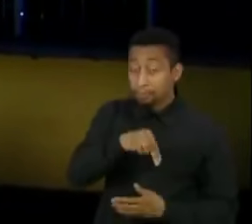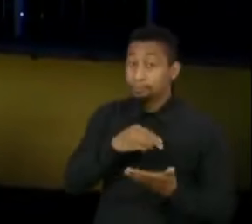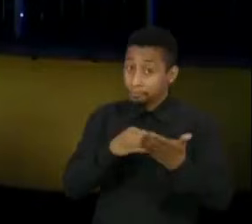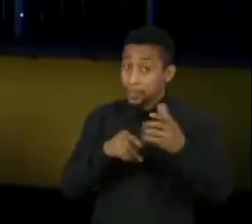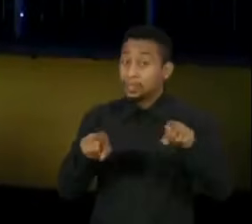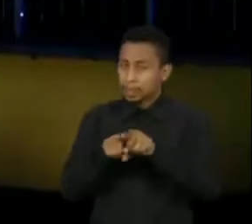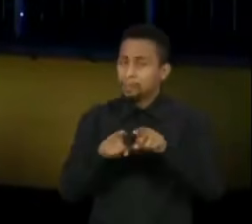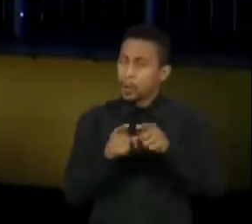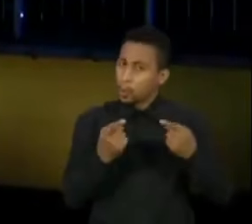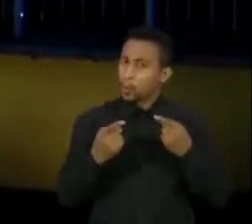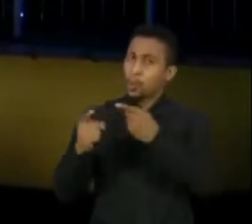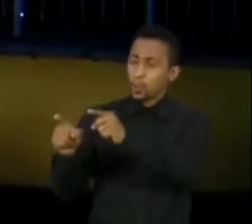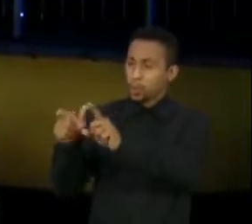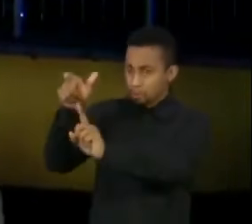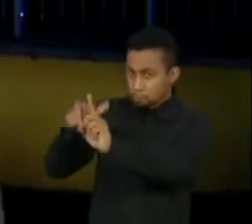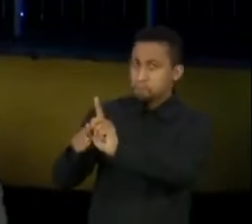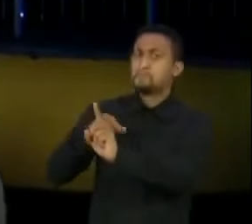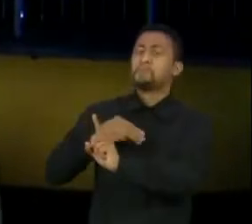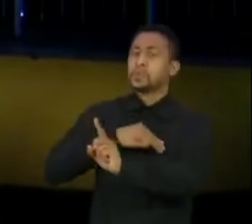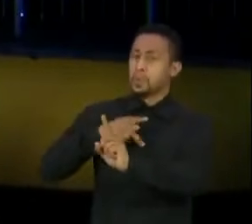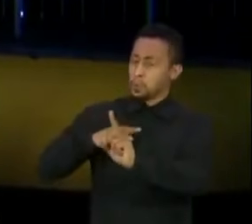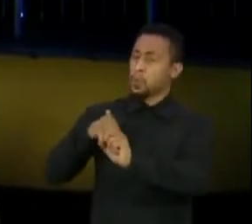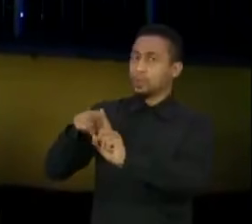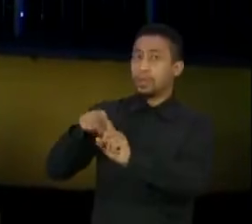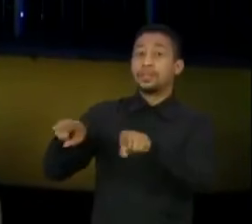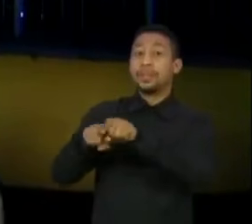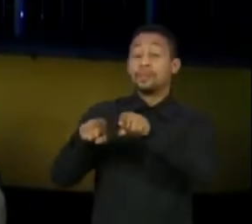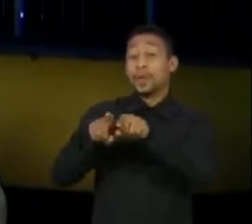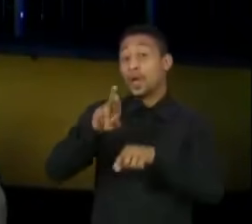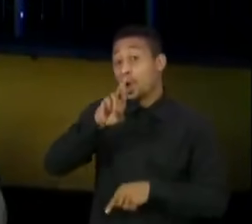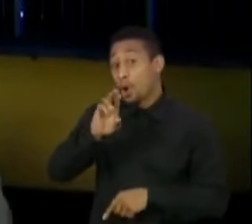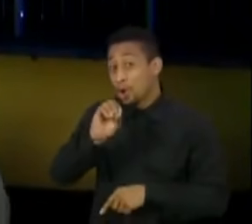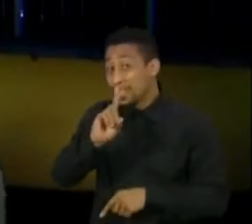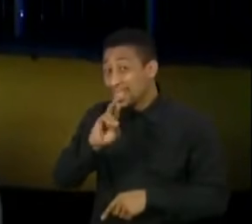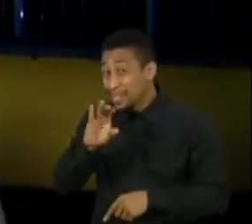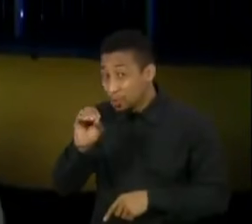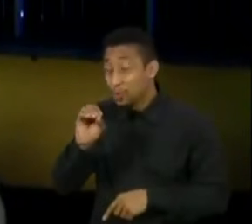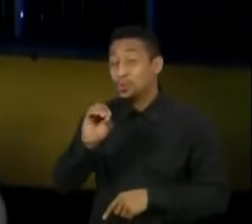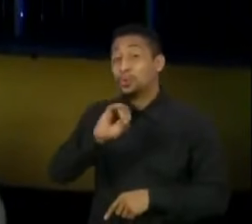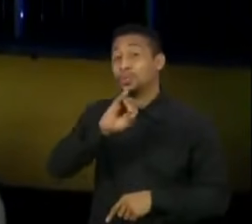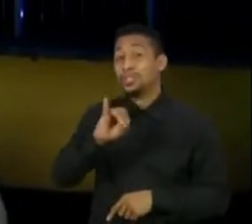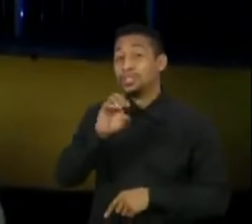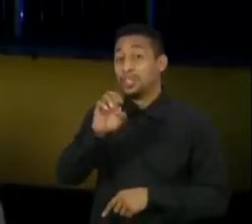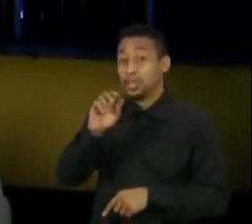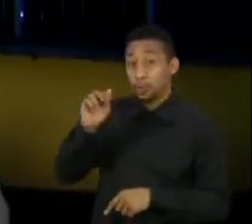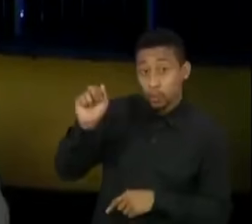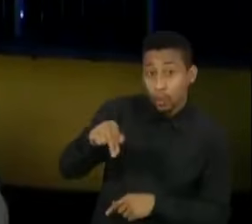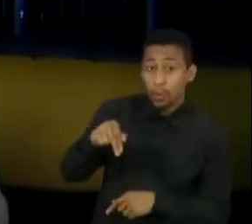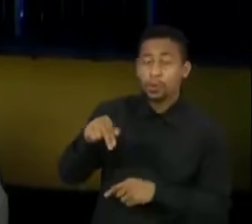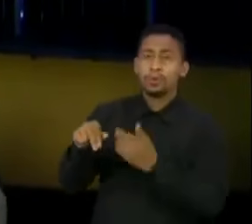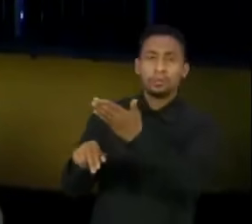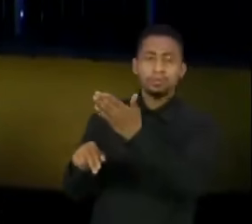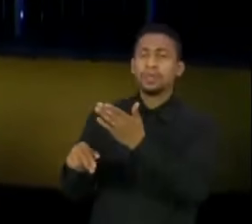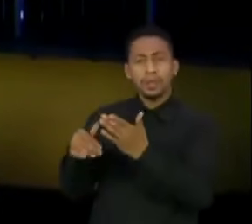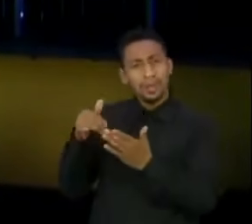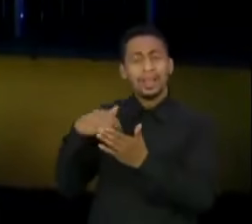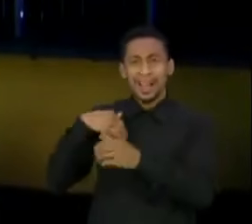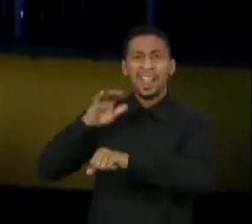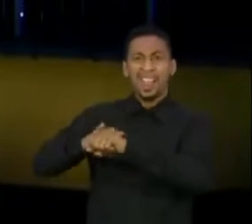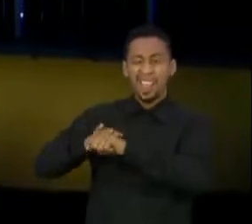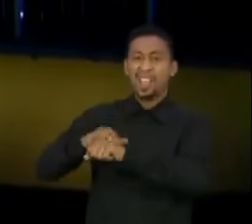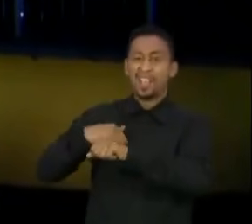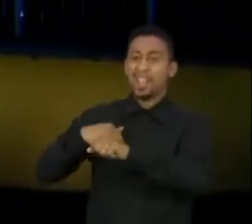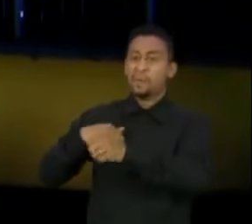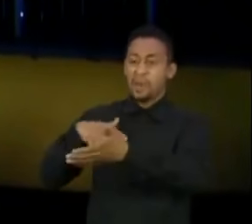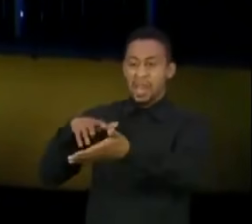do Ministério Público impedir que o Rodrigo janor obtivesse depois do que praticou a